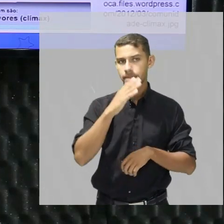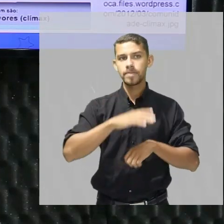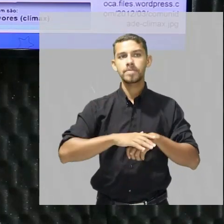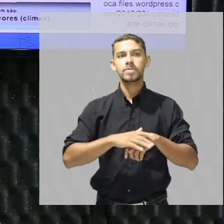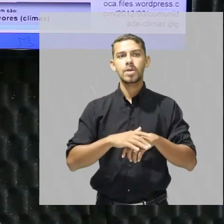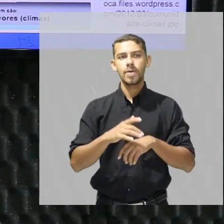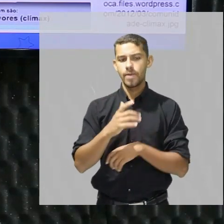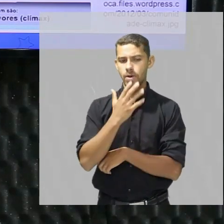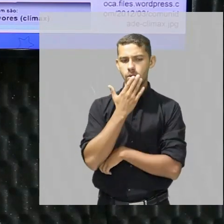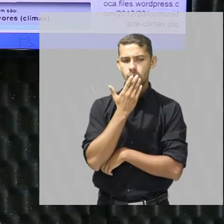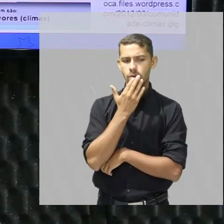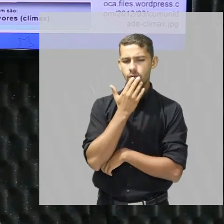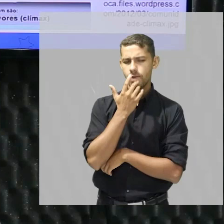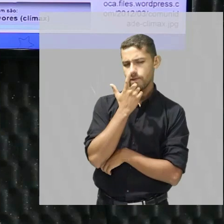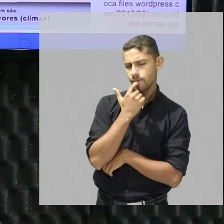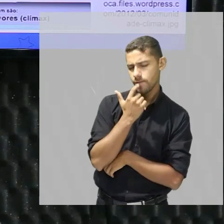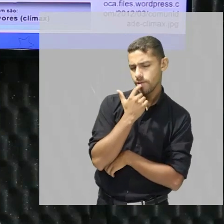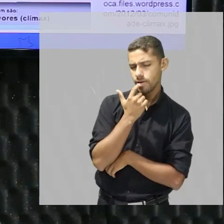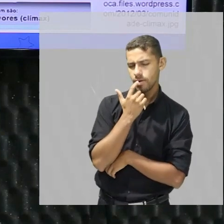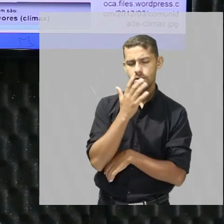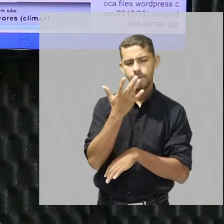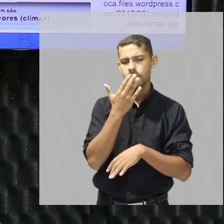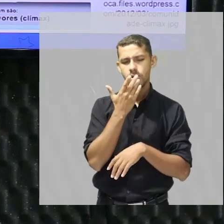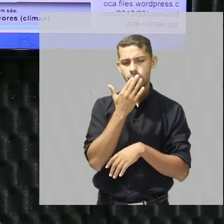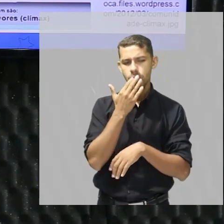manchazinha verde aqui, meio que esverdeada, né?